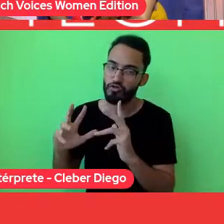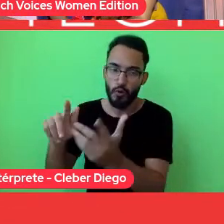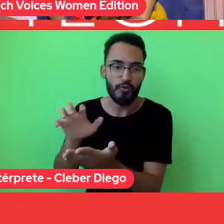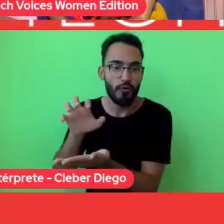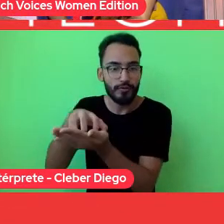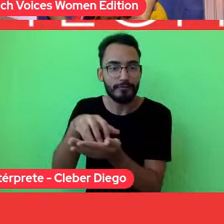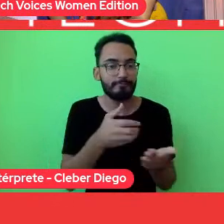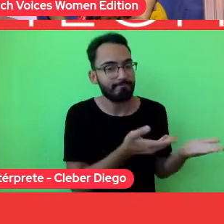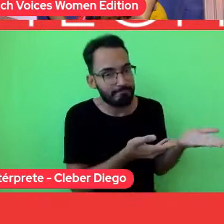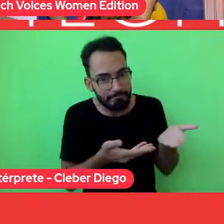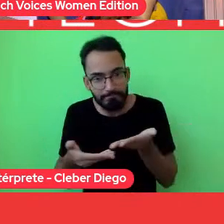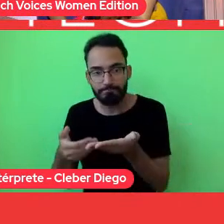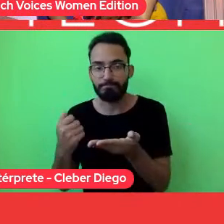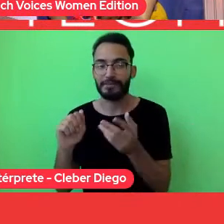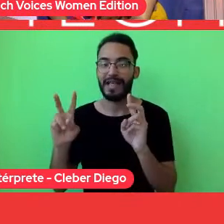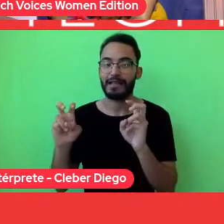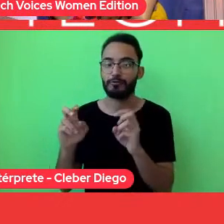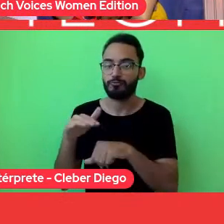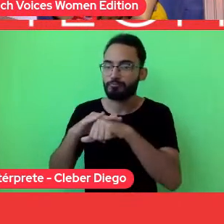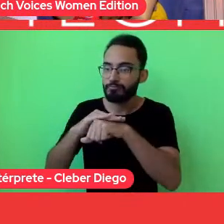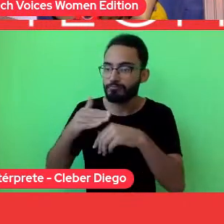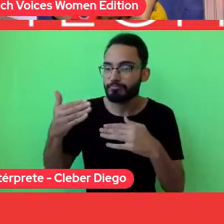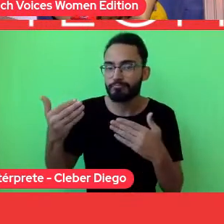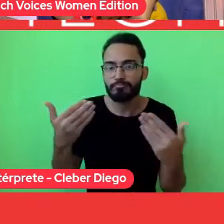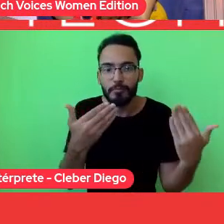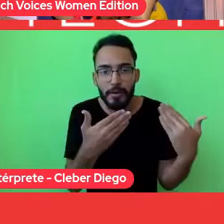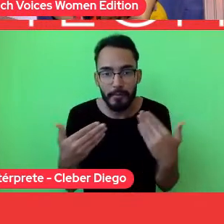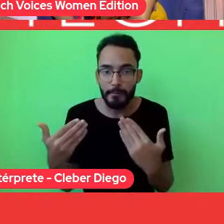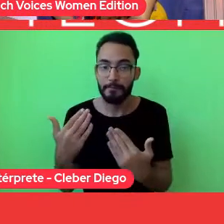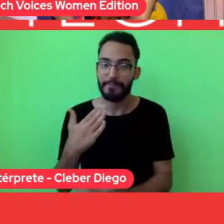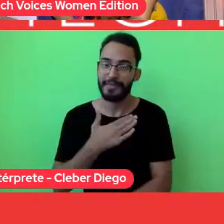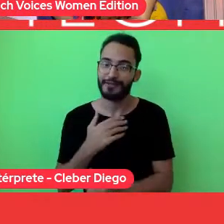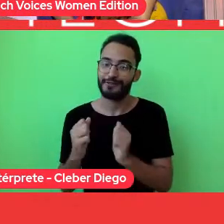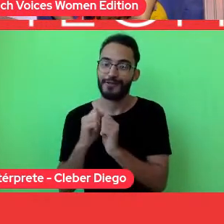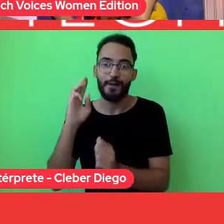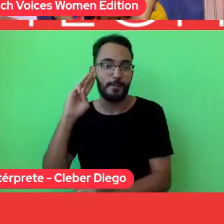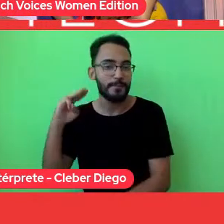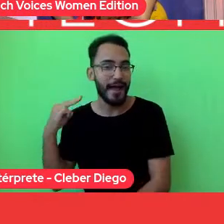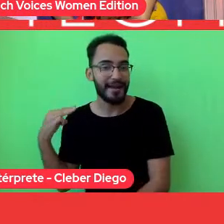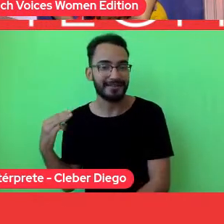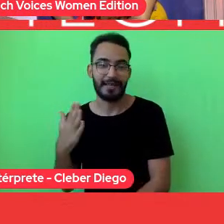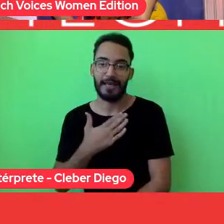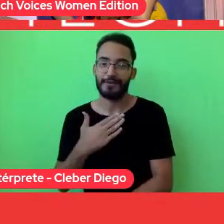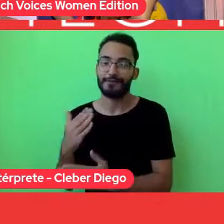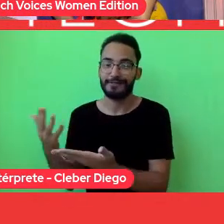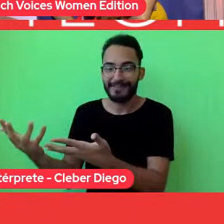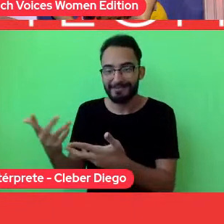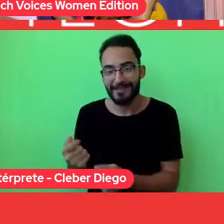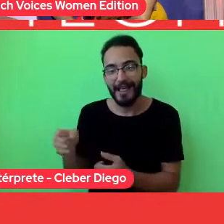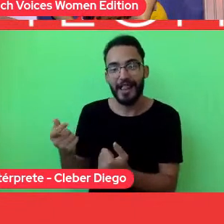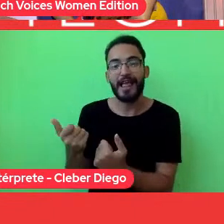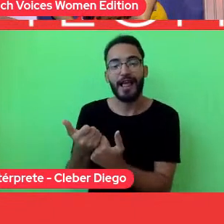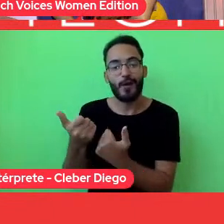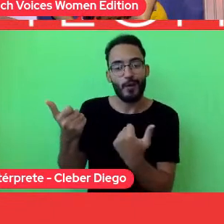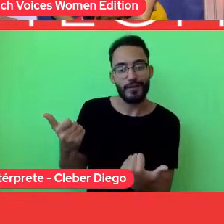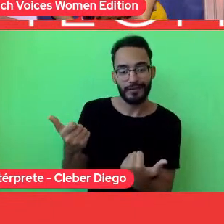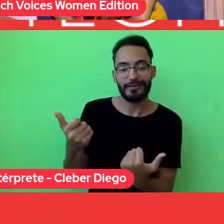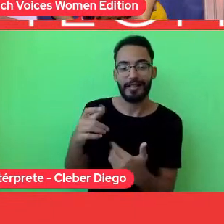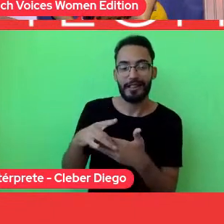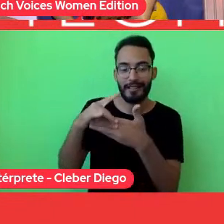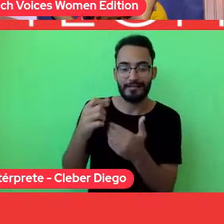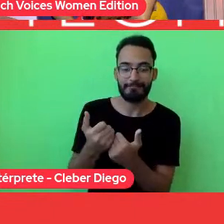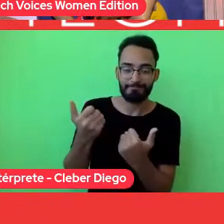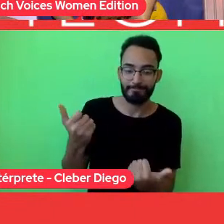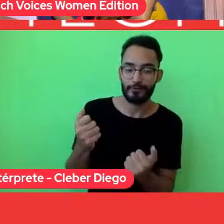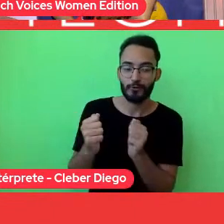foi um momento que eu e a Márcia, né, convidei a Márcia para ser a co-líder aqui do grupo de afinidade, nós nos reunimos